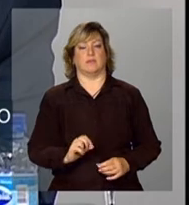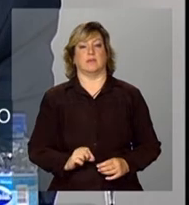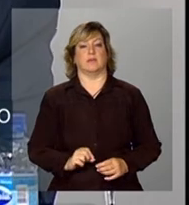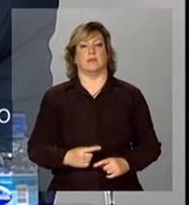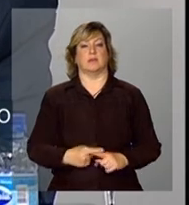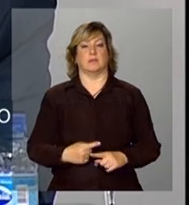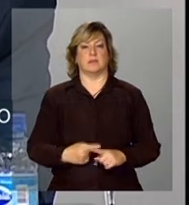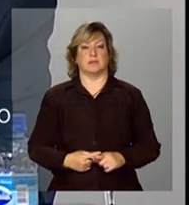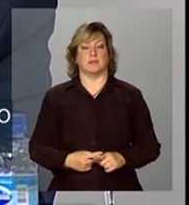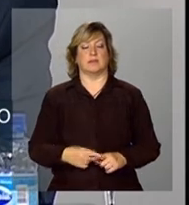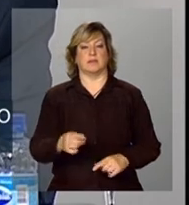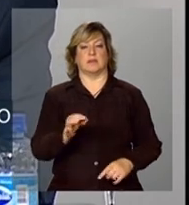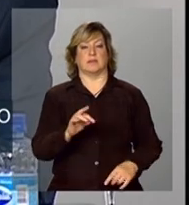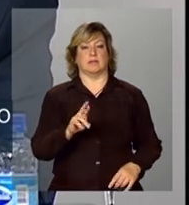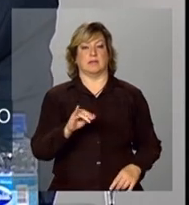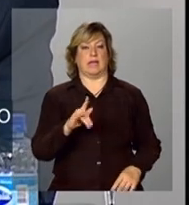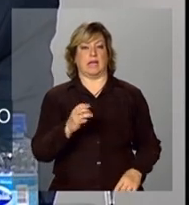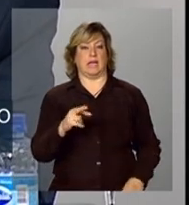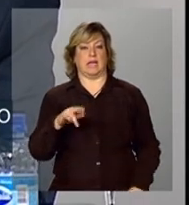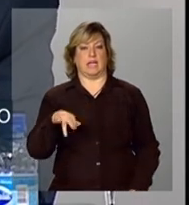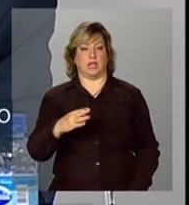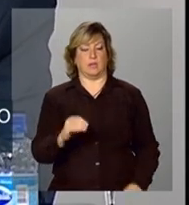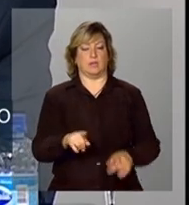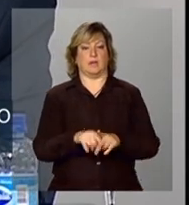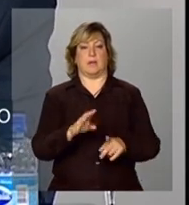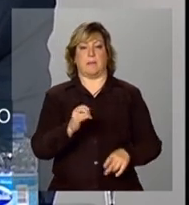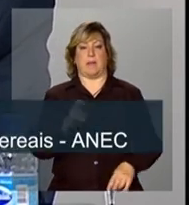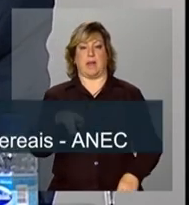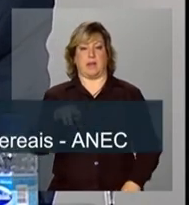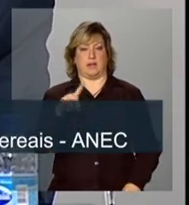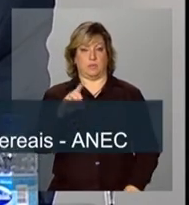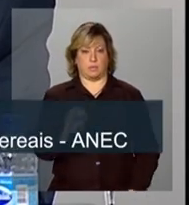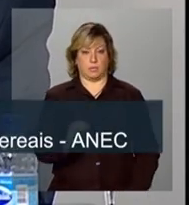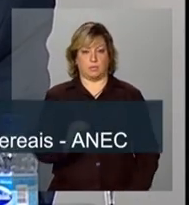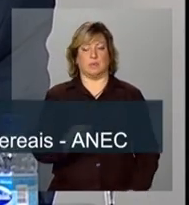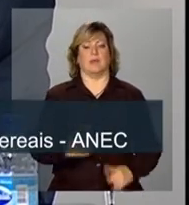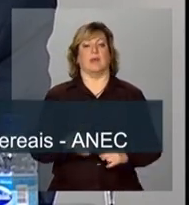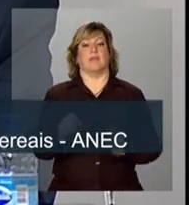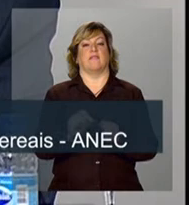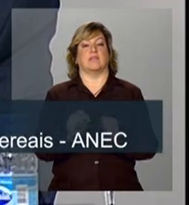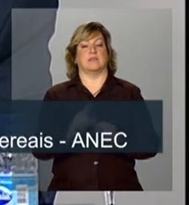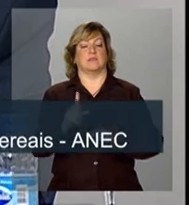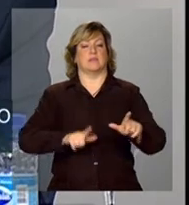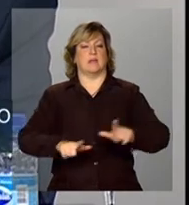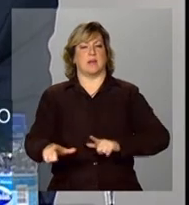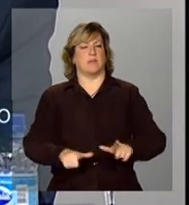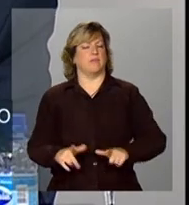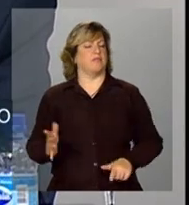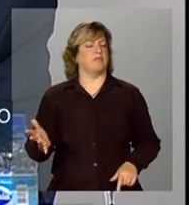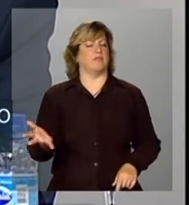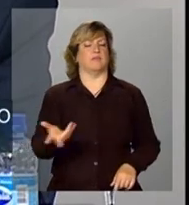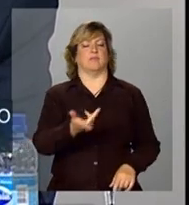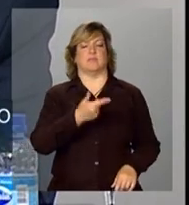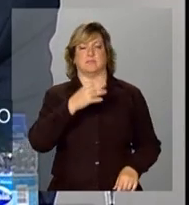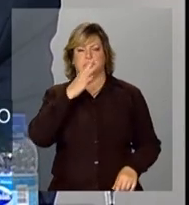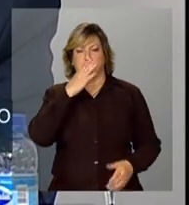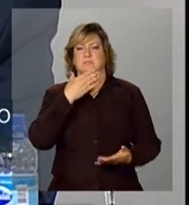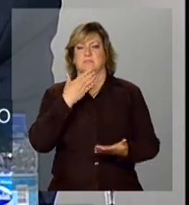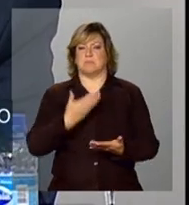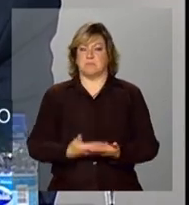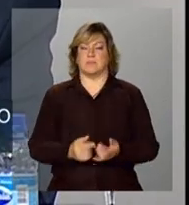ao Trigueirinho e ao Bernardo, que desempenharam um trabalho fantástico